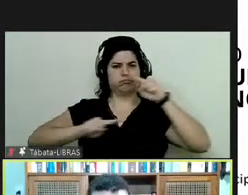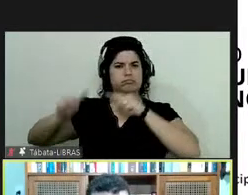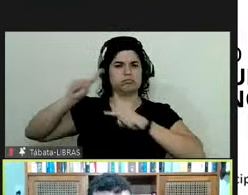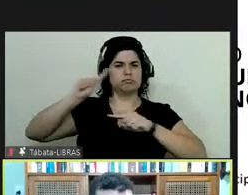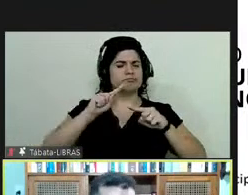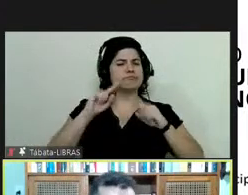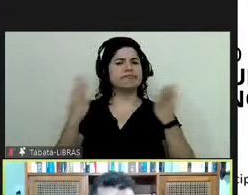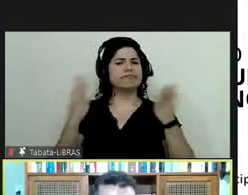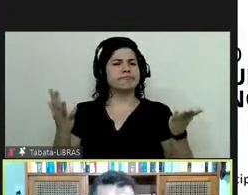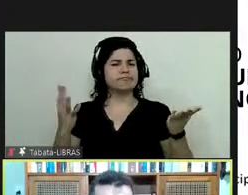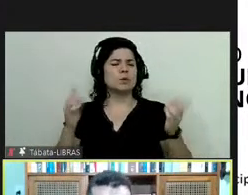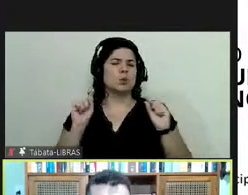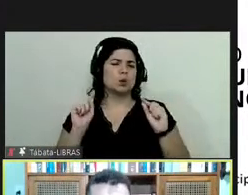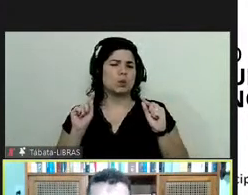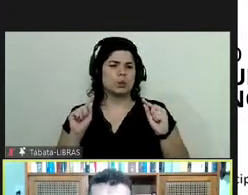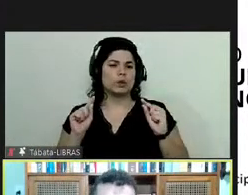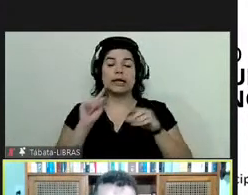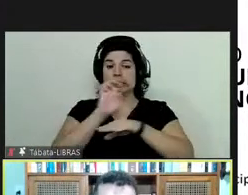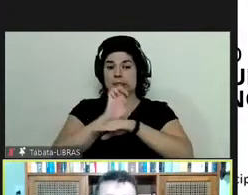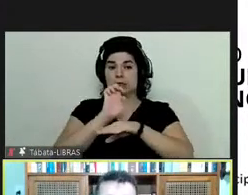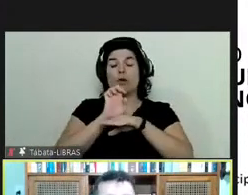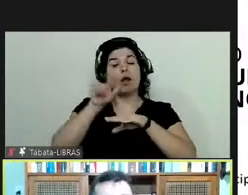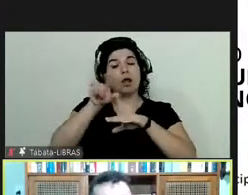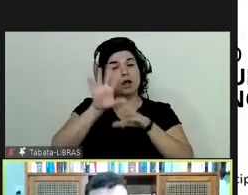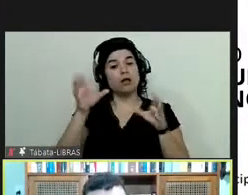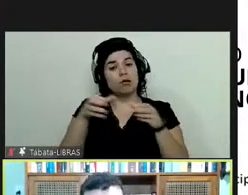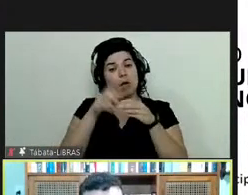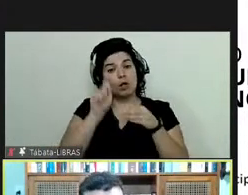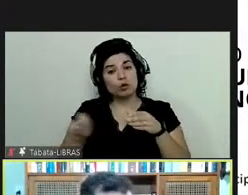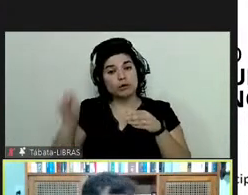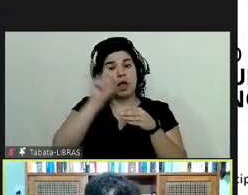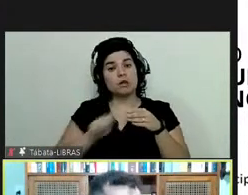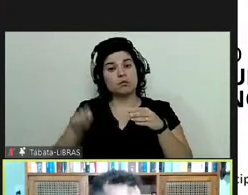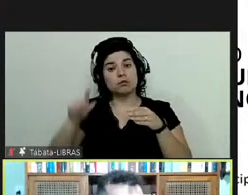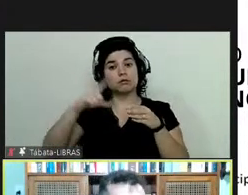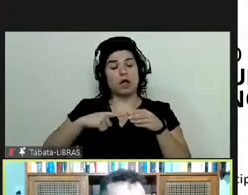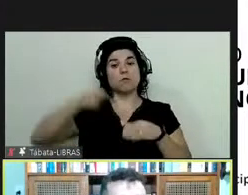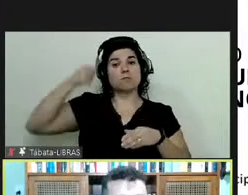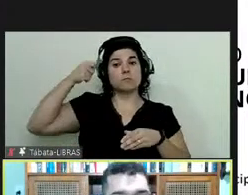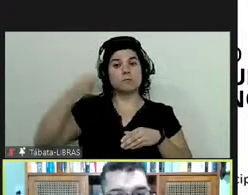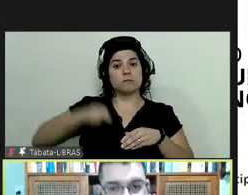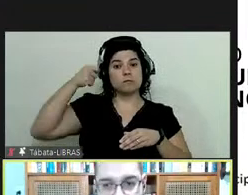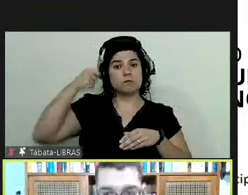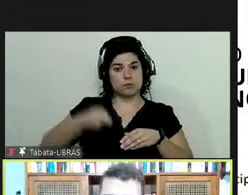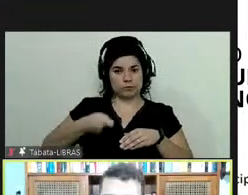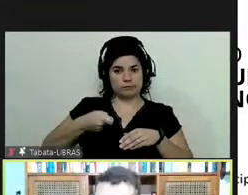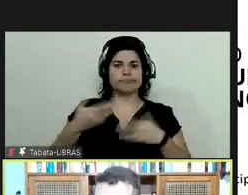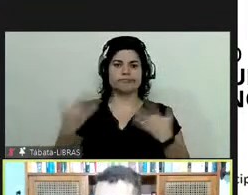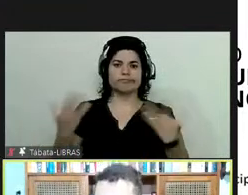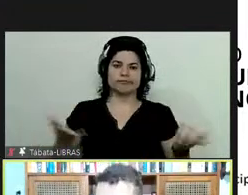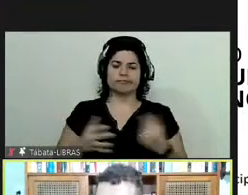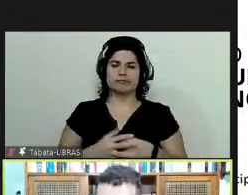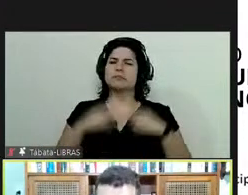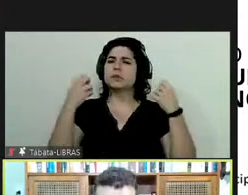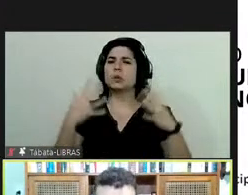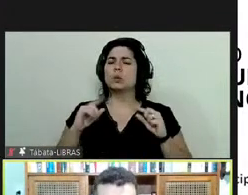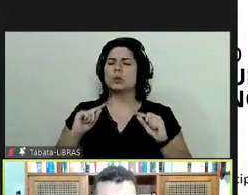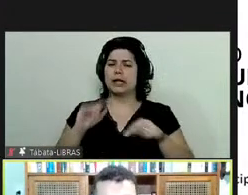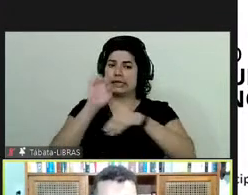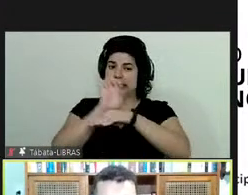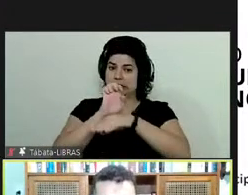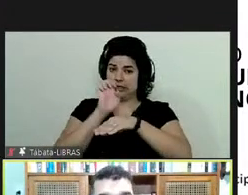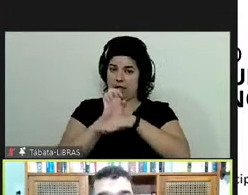o estado ele nada mais é do que uma associação política que monopolizam o uso legítimo da força Então nesse sentido nós estamos dizendo que o